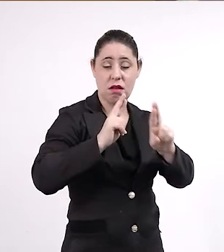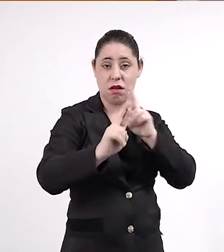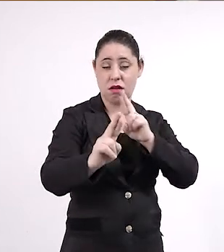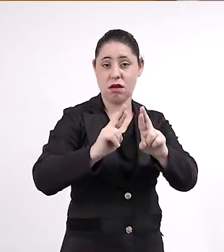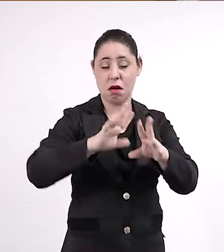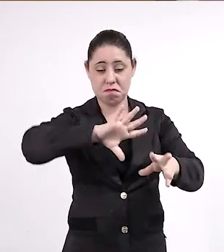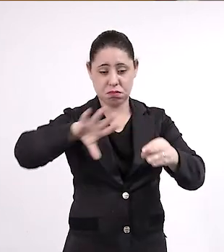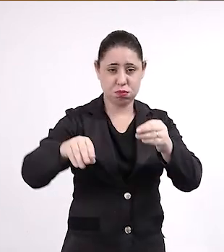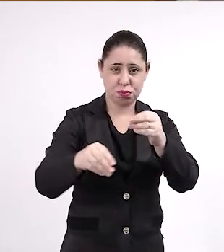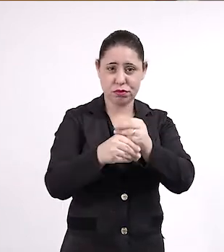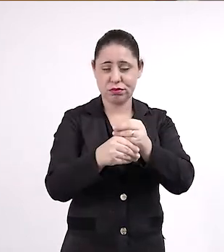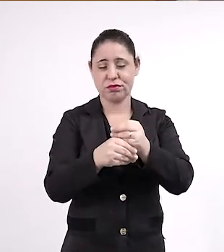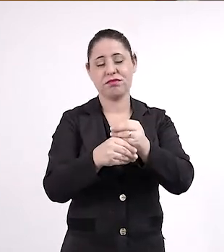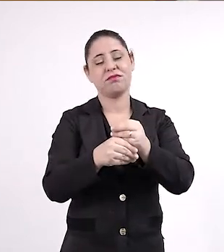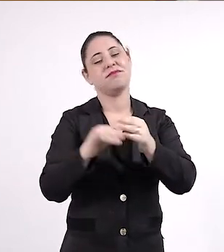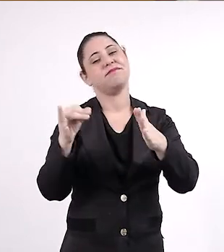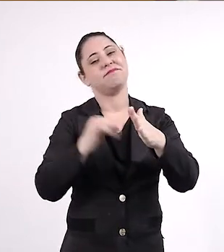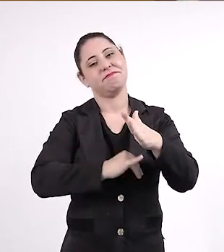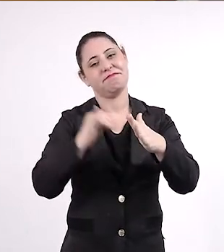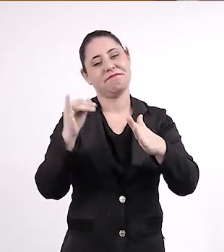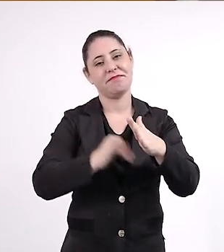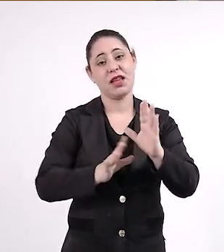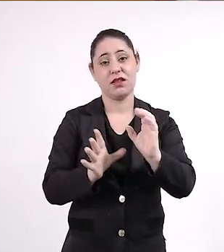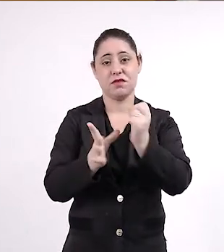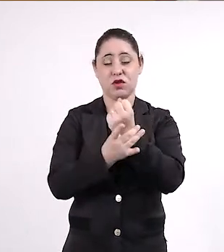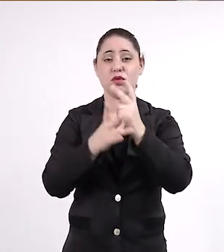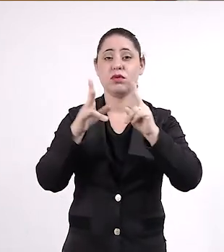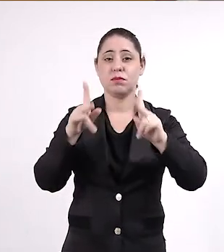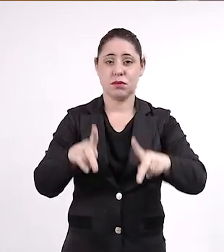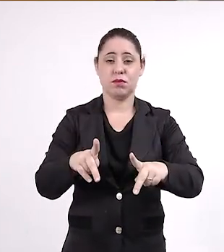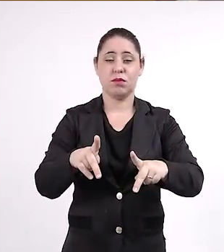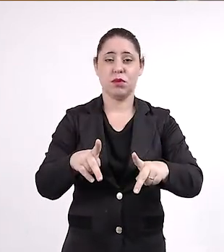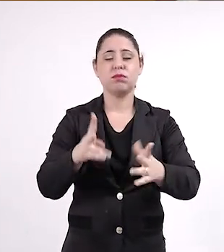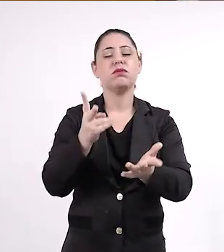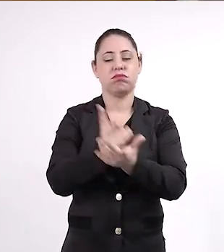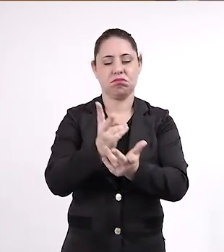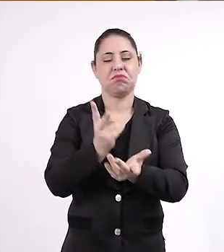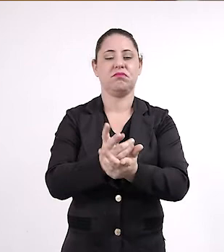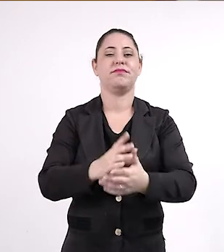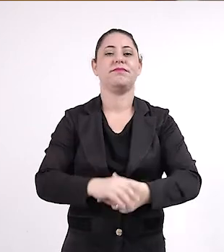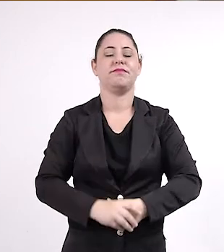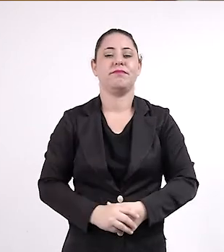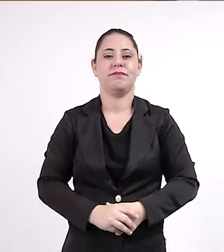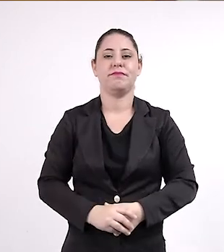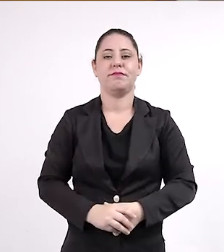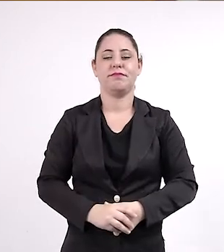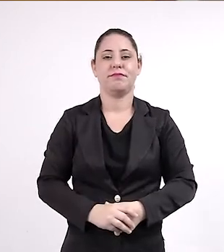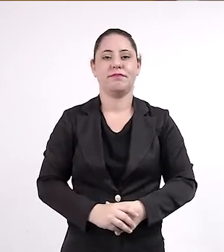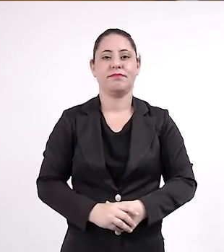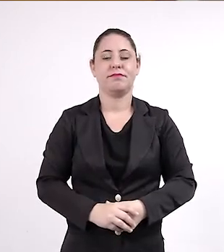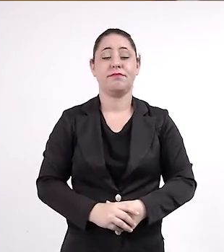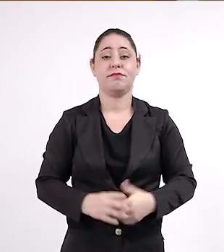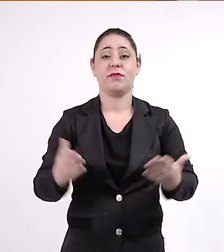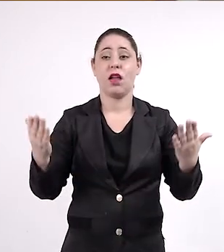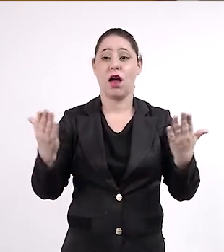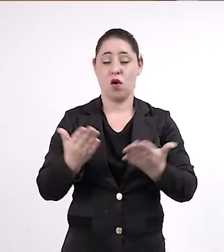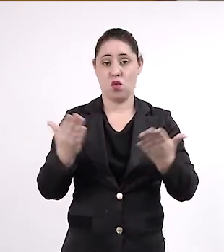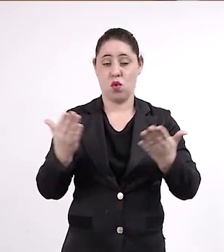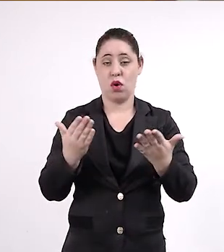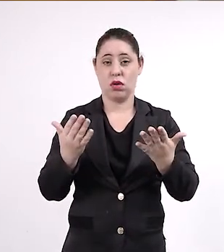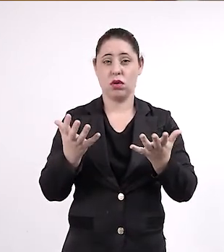acho que elas ficarão agregadas aí nas instituições. Na Defensoria, pelo menos, permanecerá. Doutor, agora eu